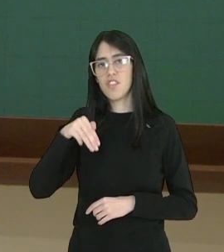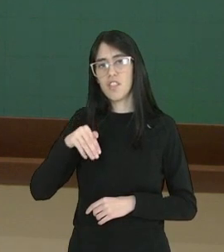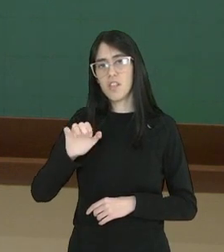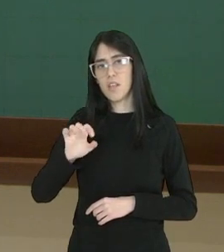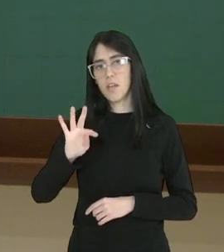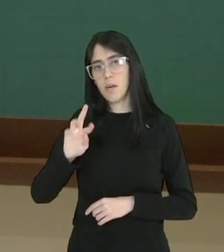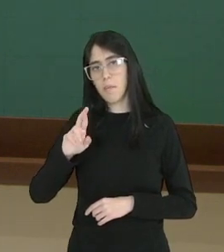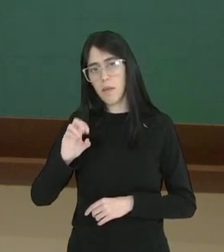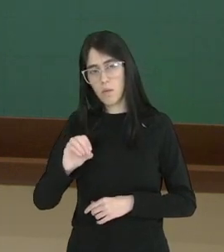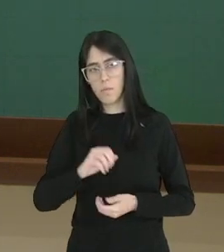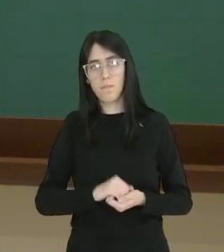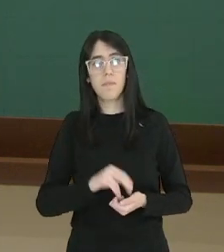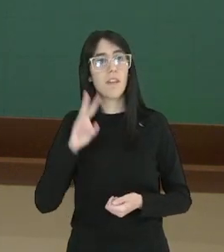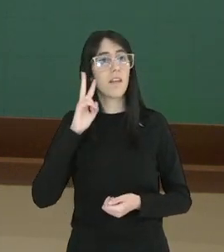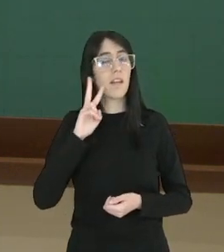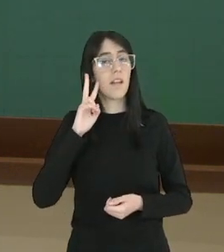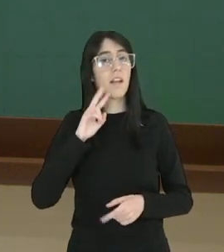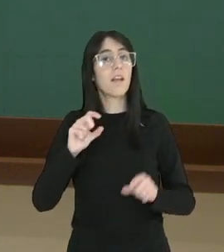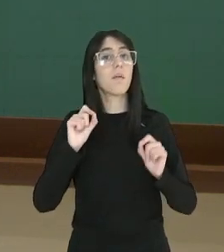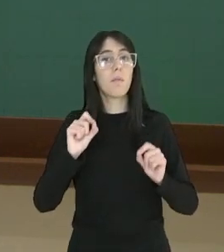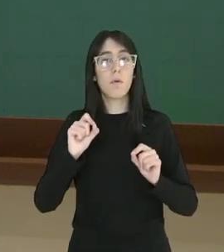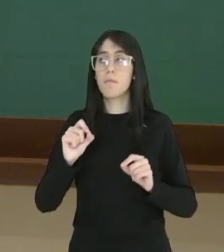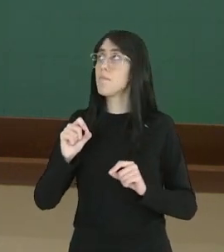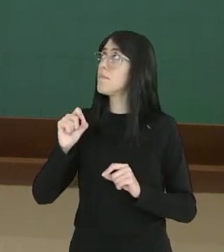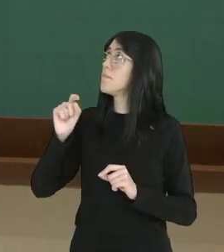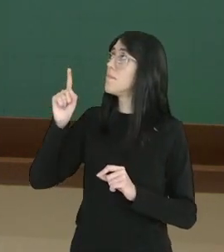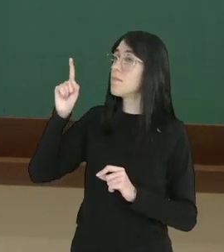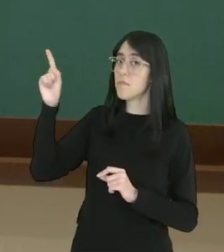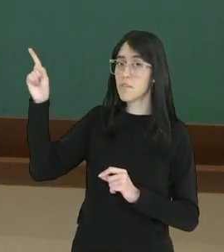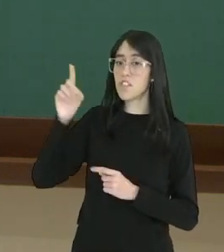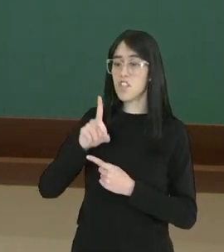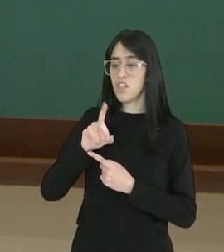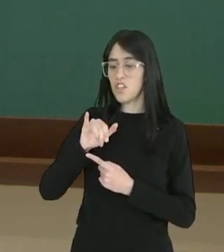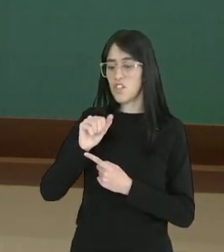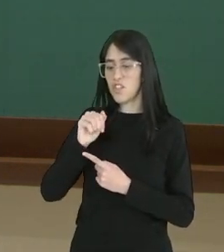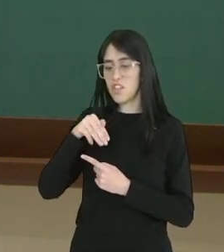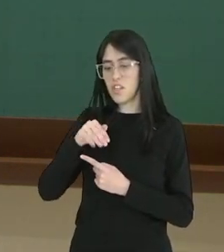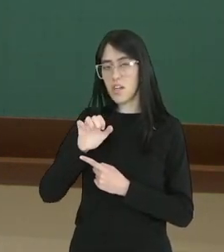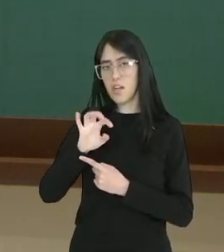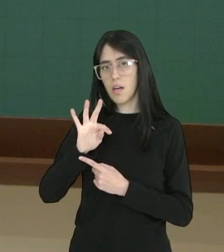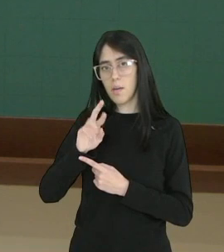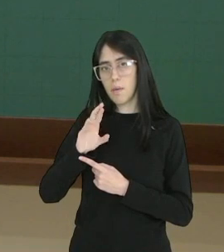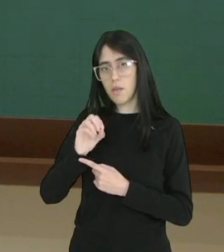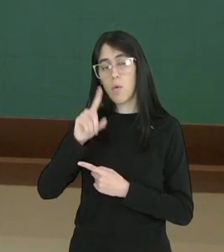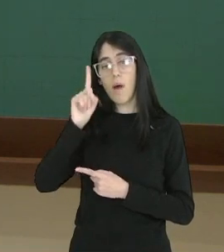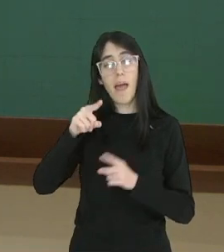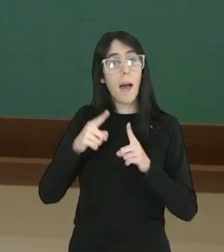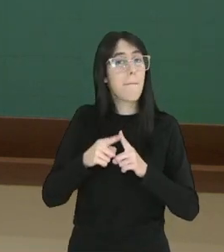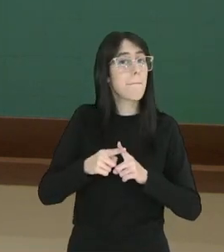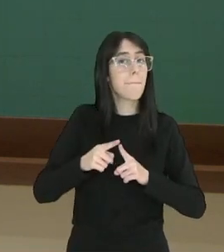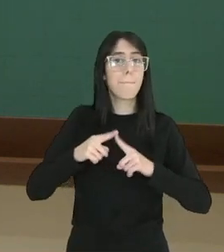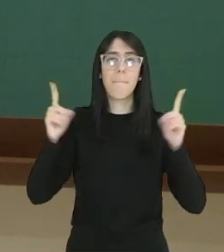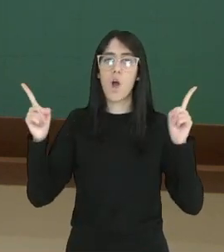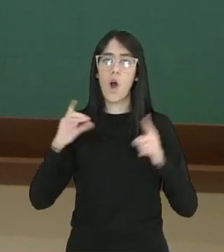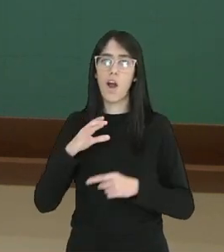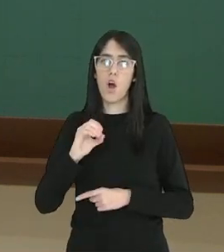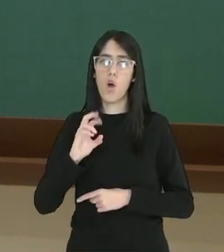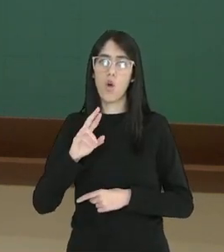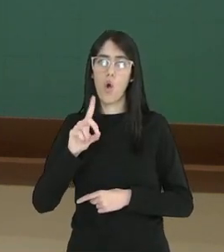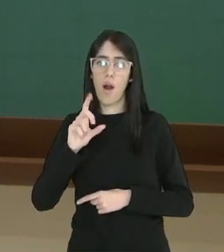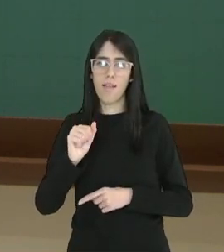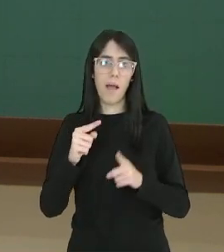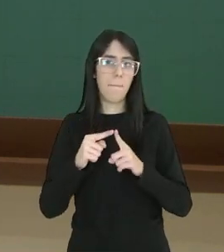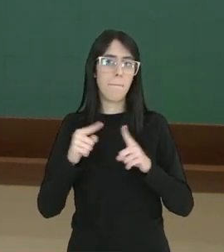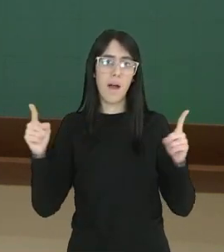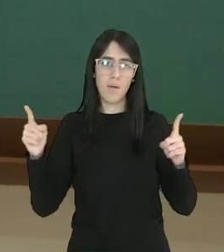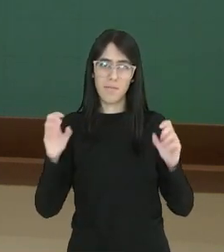tá? Lembrando que o diâmetro também pode ser considerada a maior corda que a circunferência pode